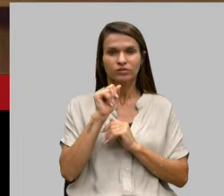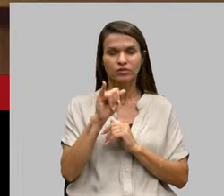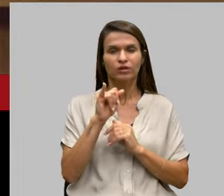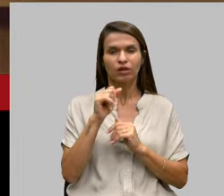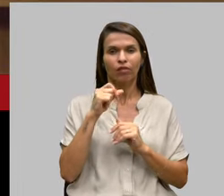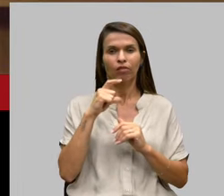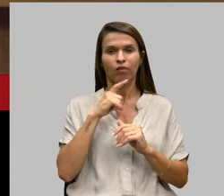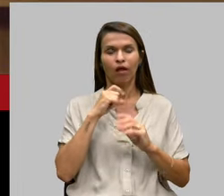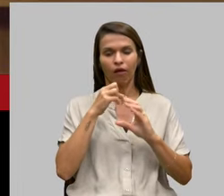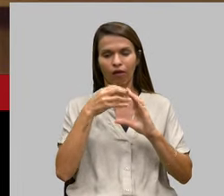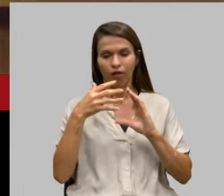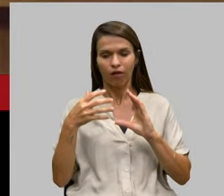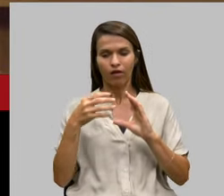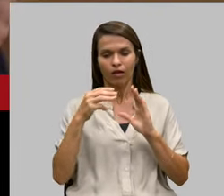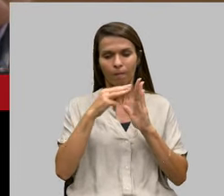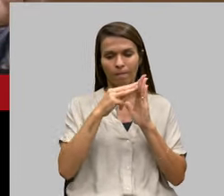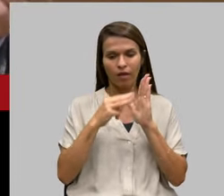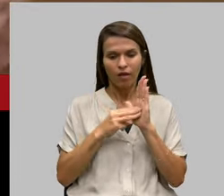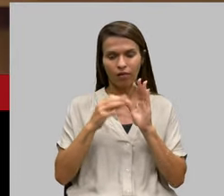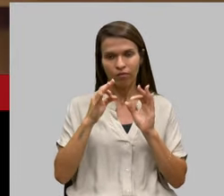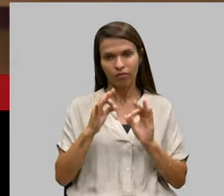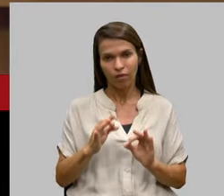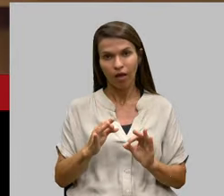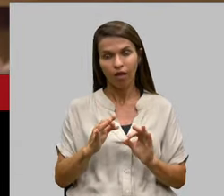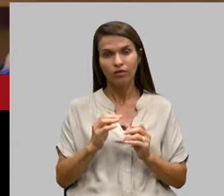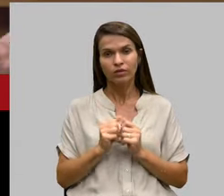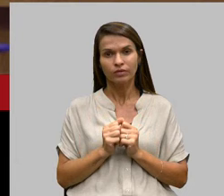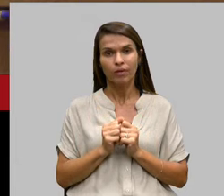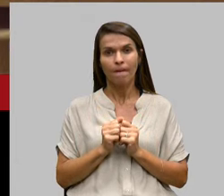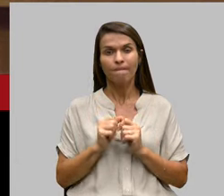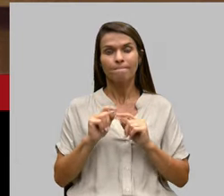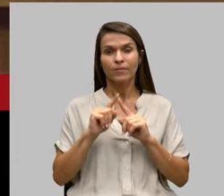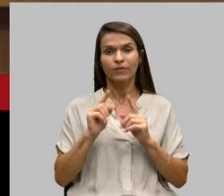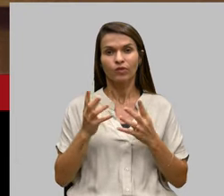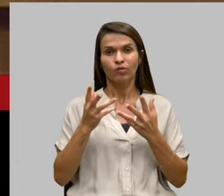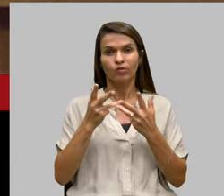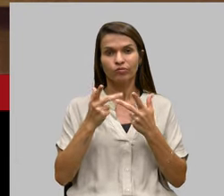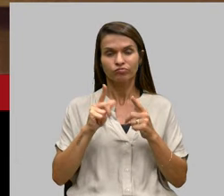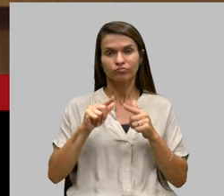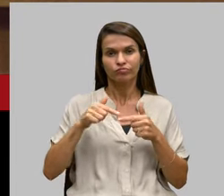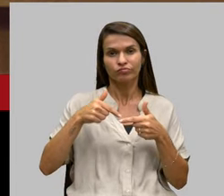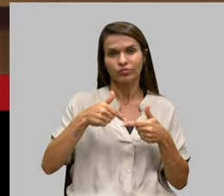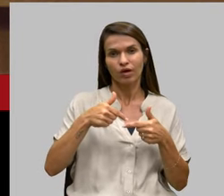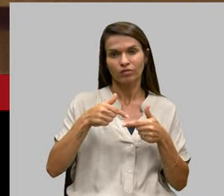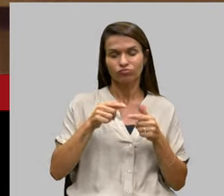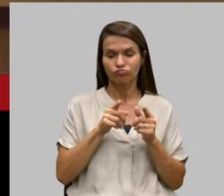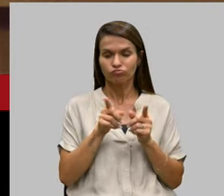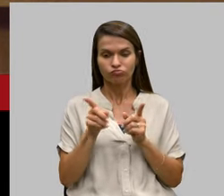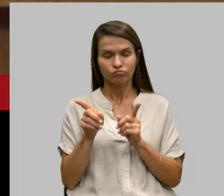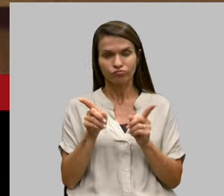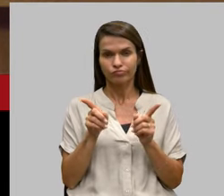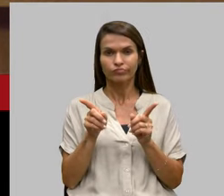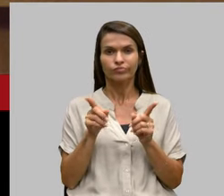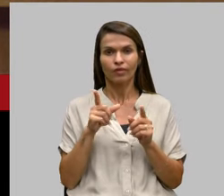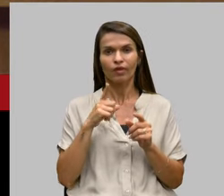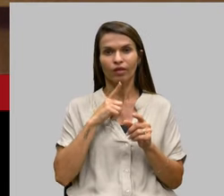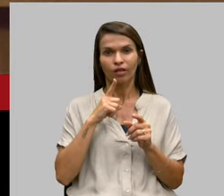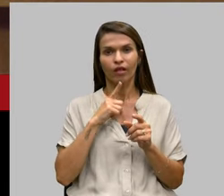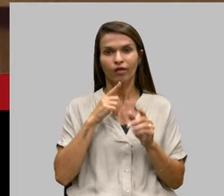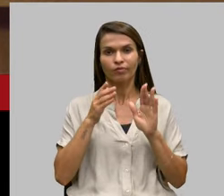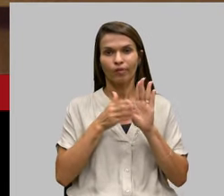corretas com os métodos mais adequados mas na qualidade do ativo e aí na convergência desses dois a gente tem aí sim a